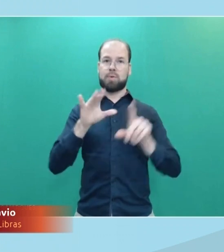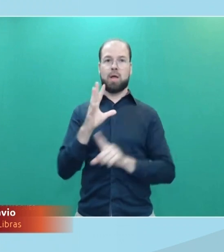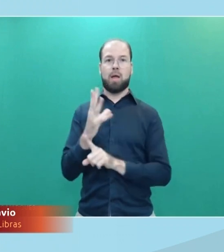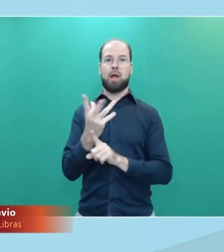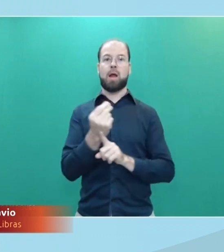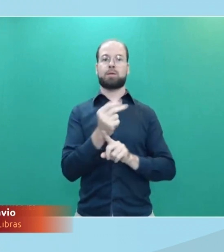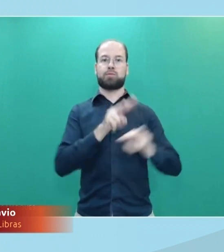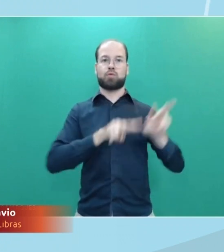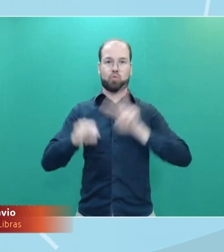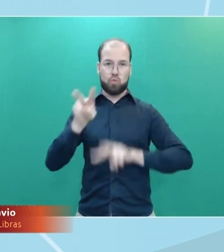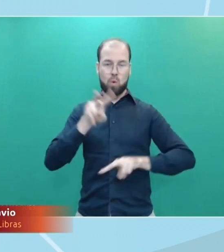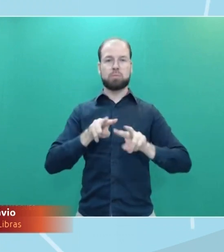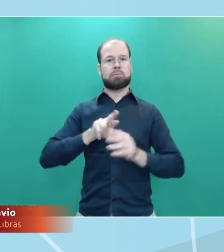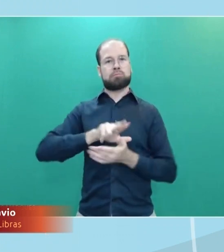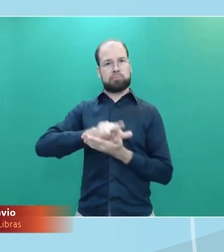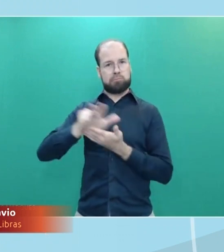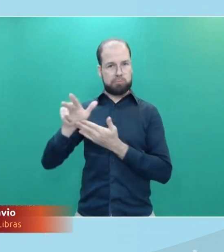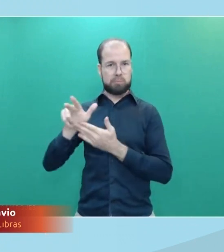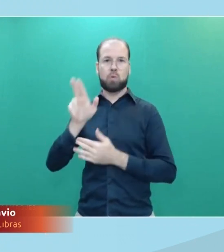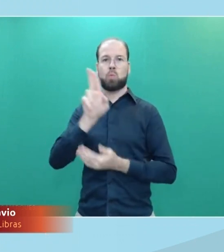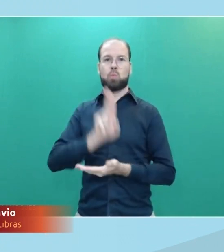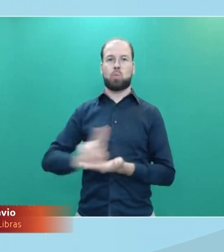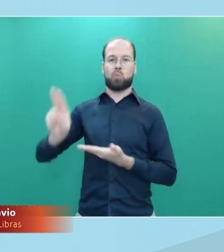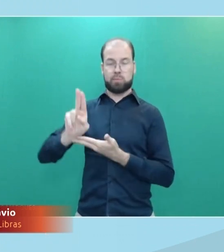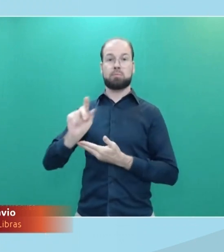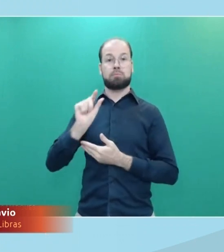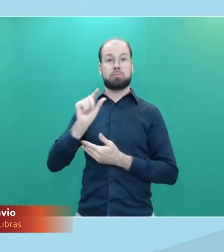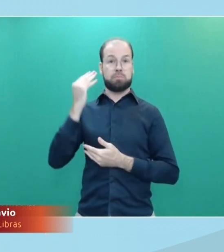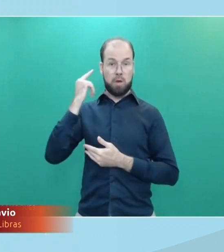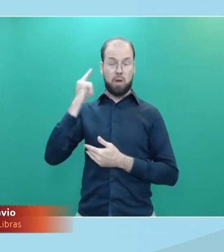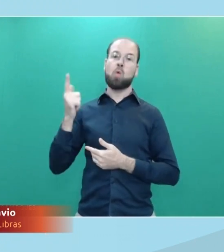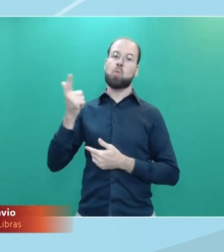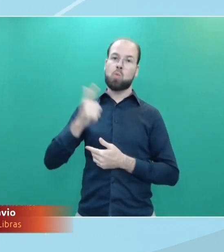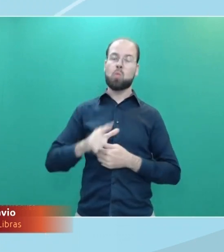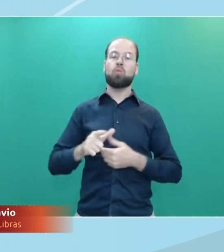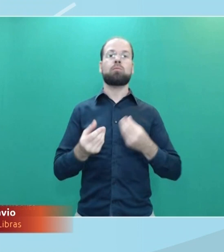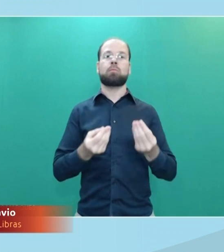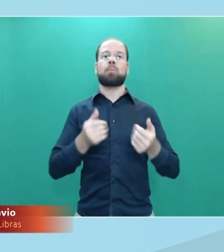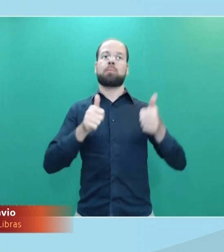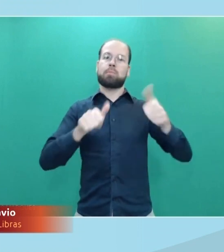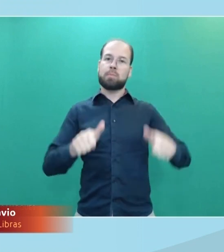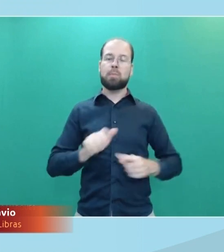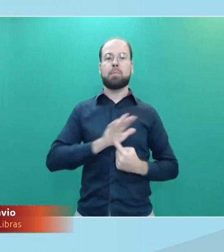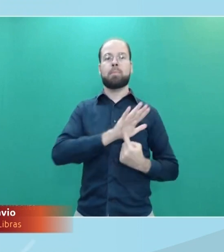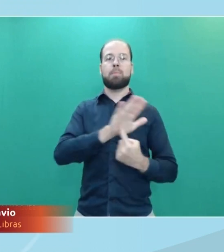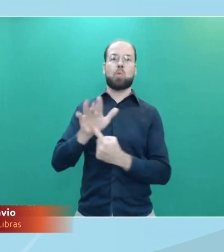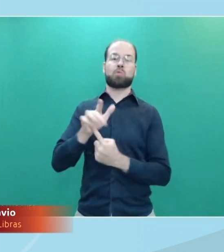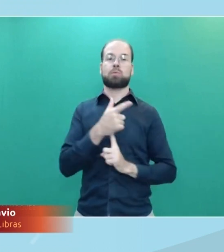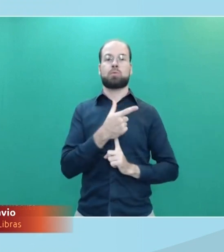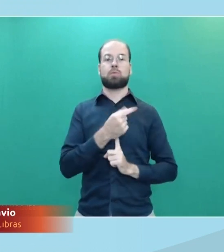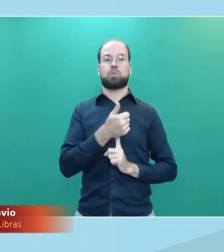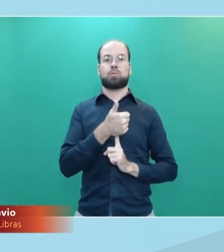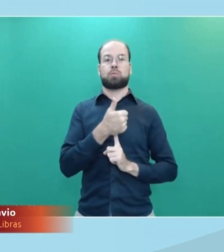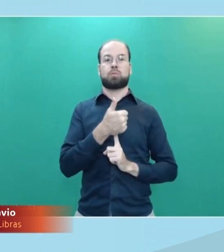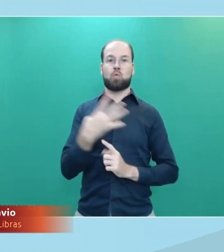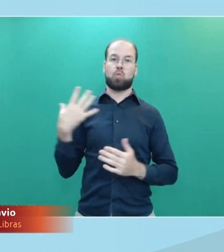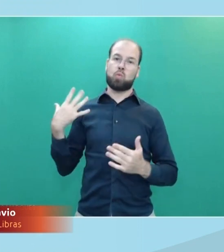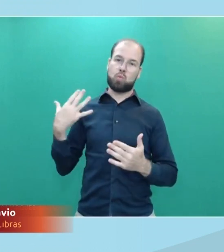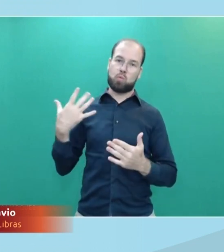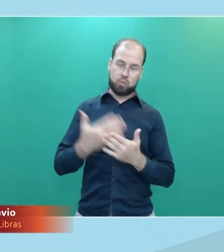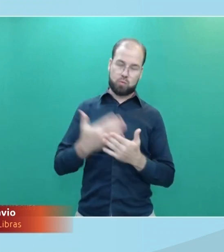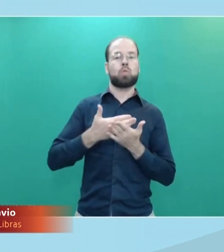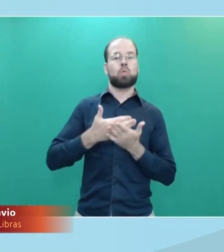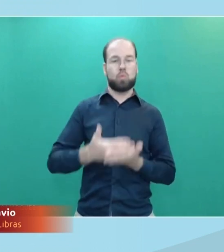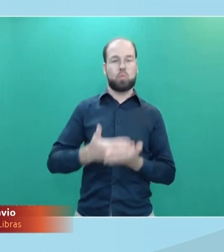E, recentemente, retomou uma produção de desenhos e pinturas, que ele começou em 2014. Então, todo esse trabalho, né,